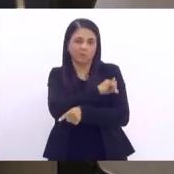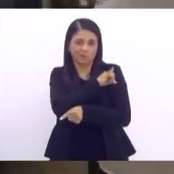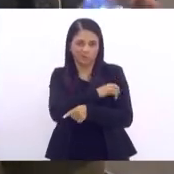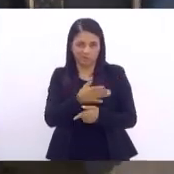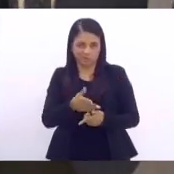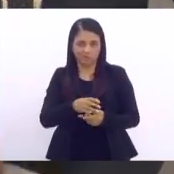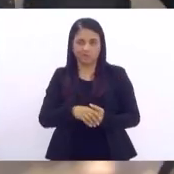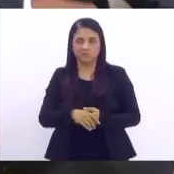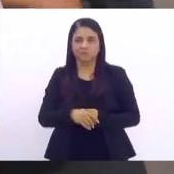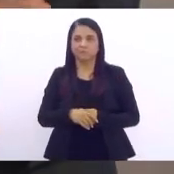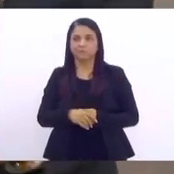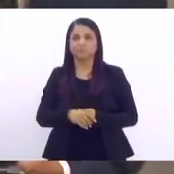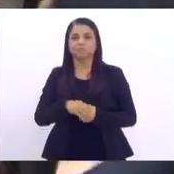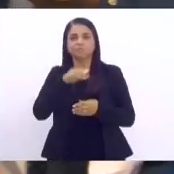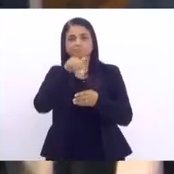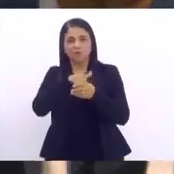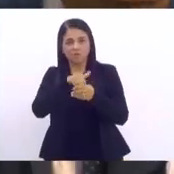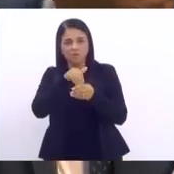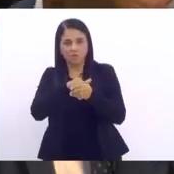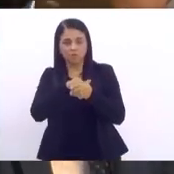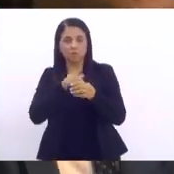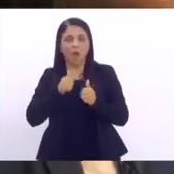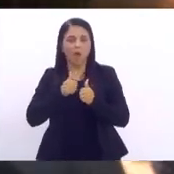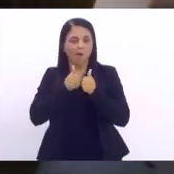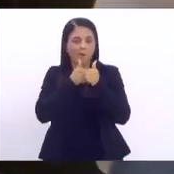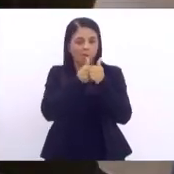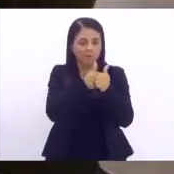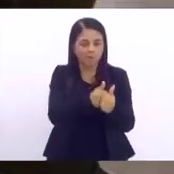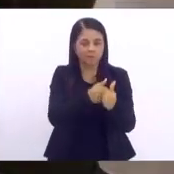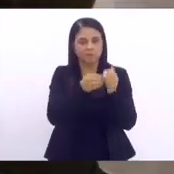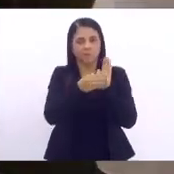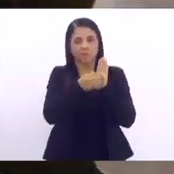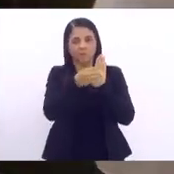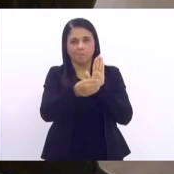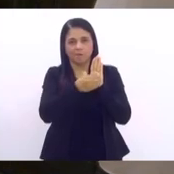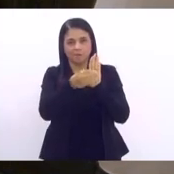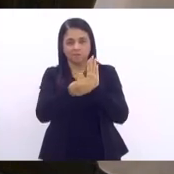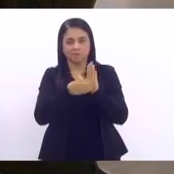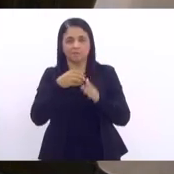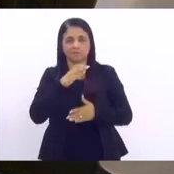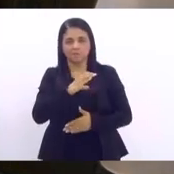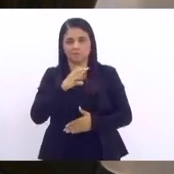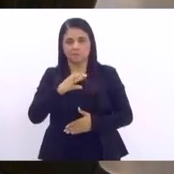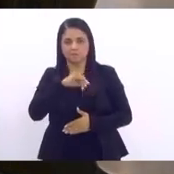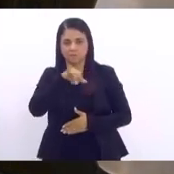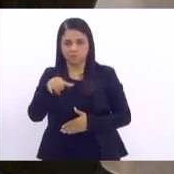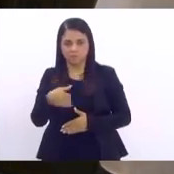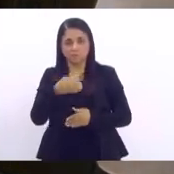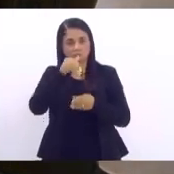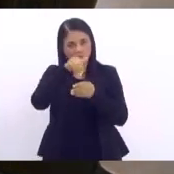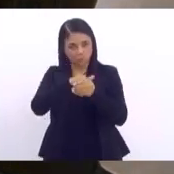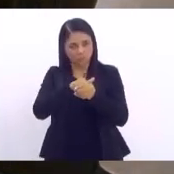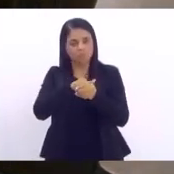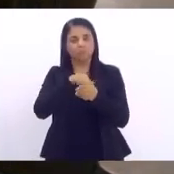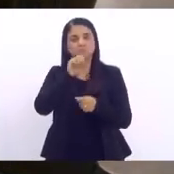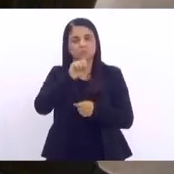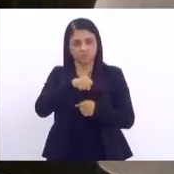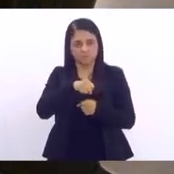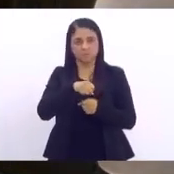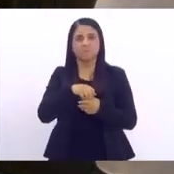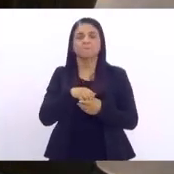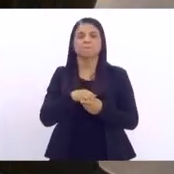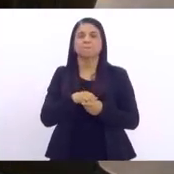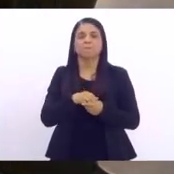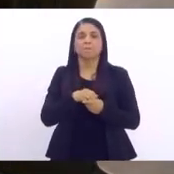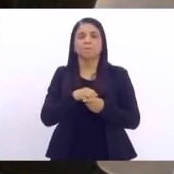é acompanhando o parecer da CCJ, votando favorável, portanto, pelo prosseguimento